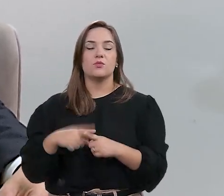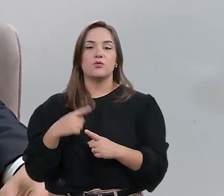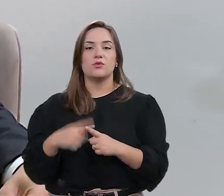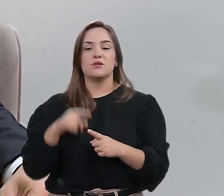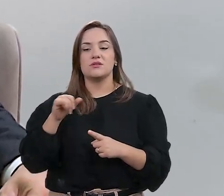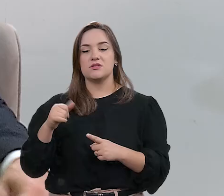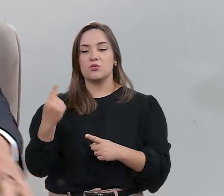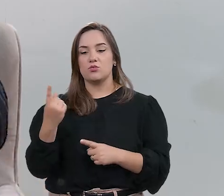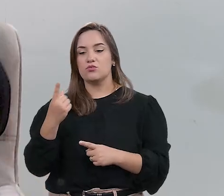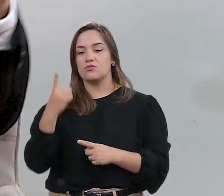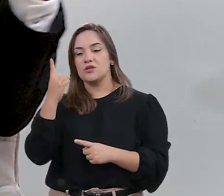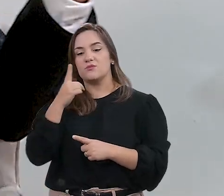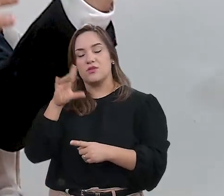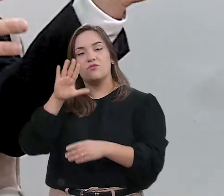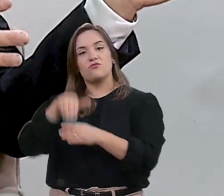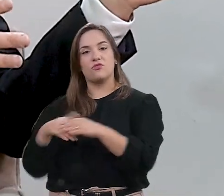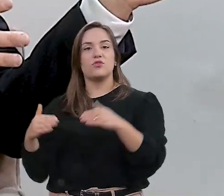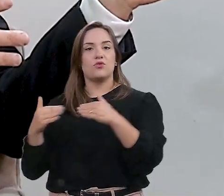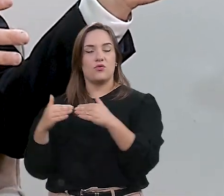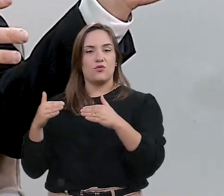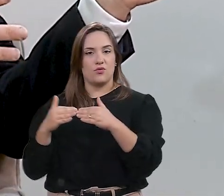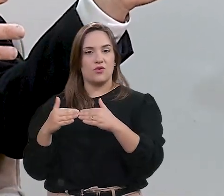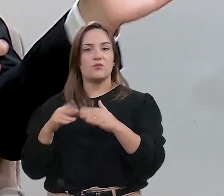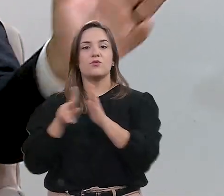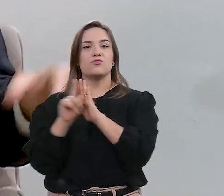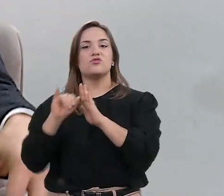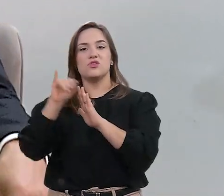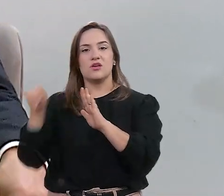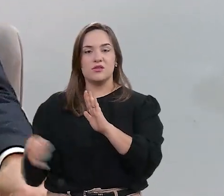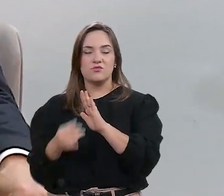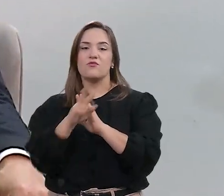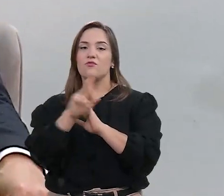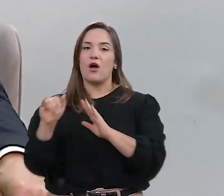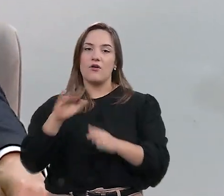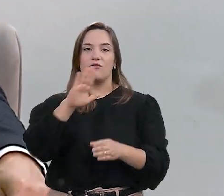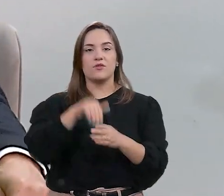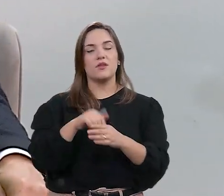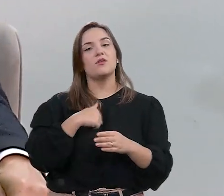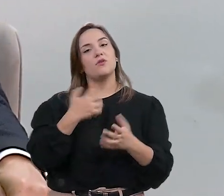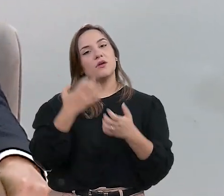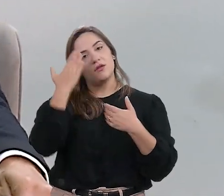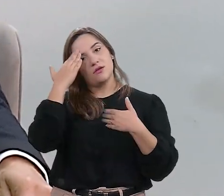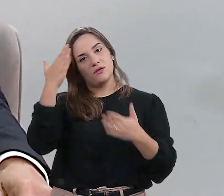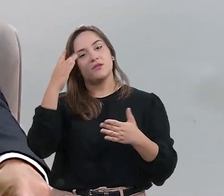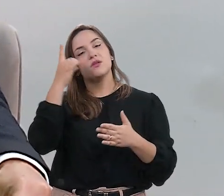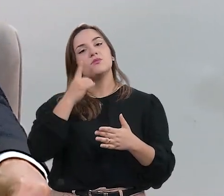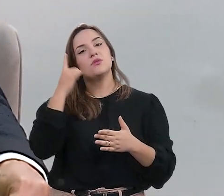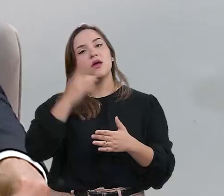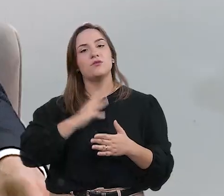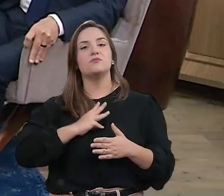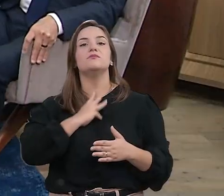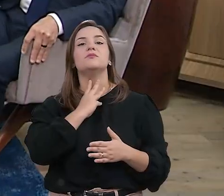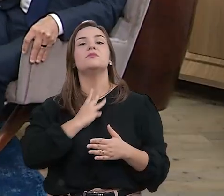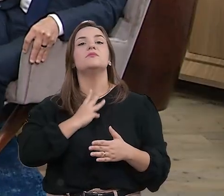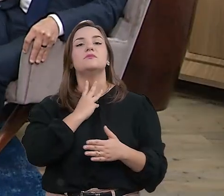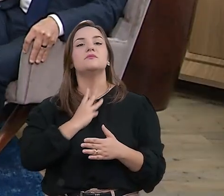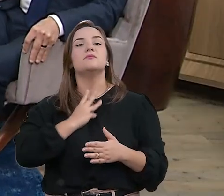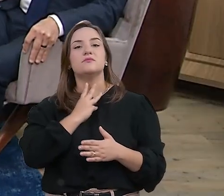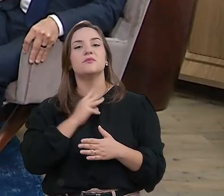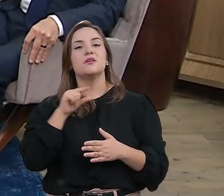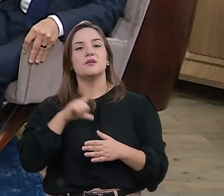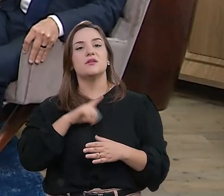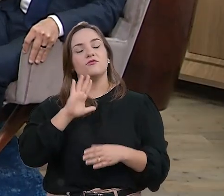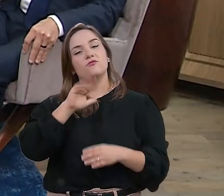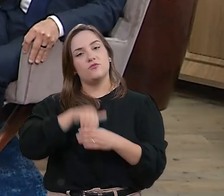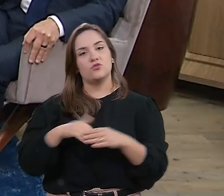deputado vota a favor, o projeto vai para o plenário. E eu agradeço aqui o deputado Maurício Picarelli, que foi quem deu o